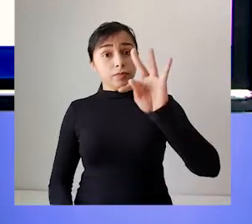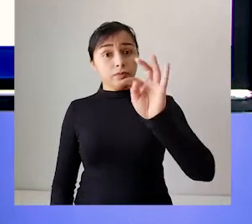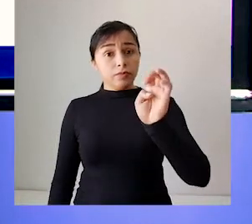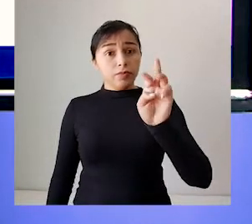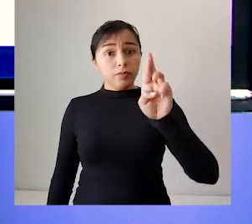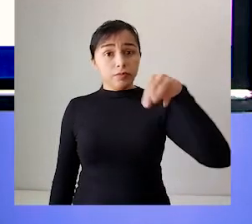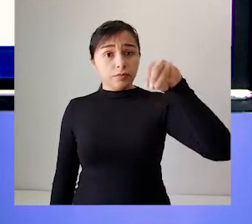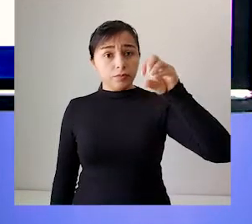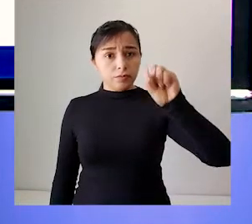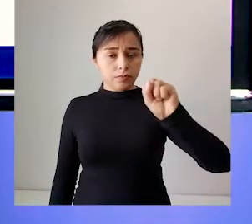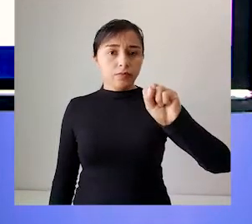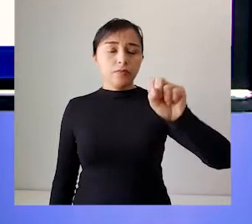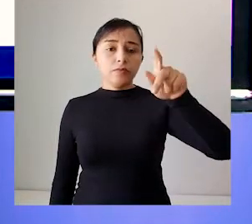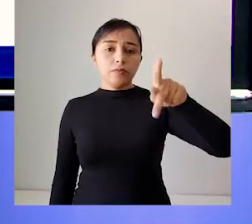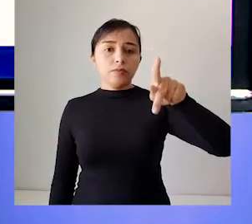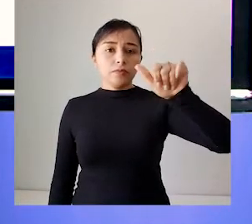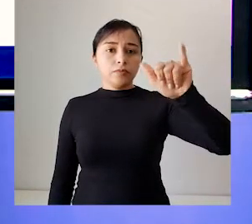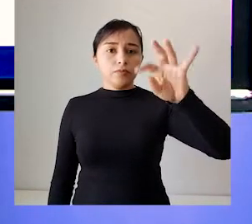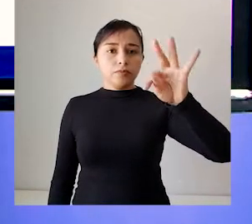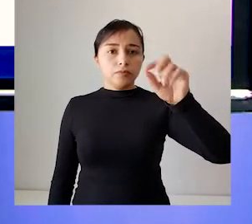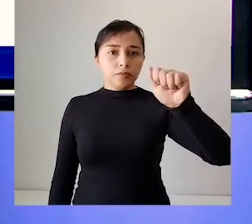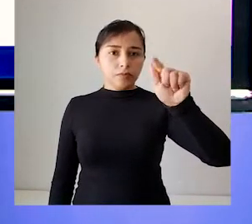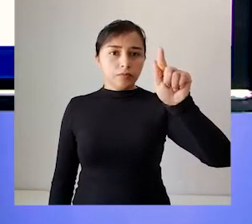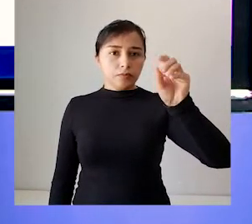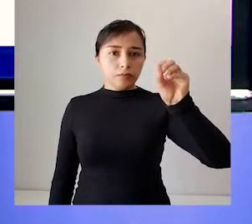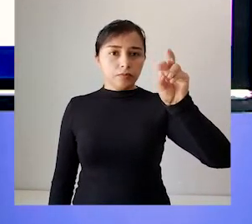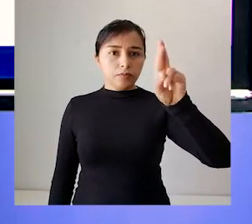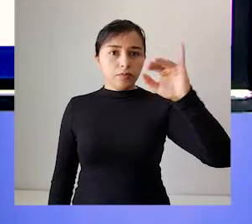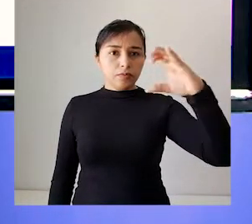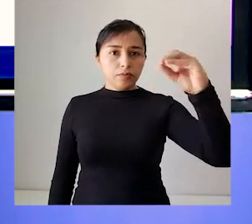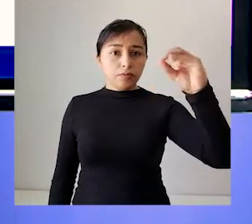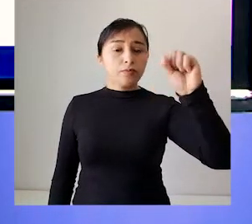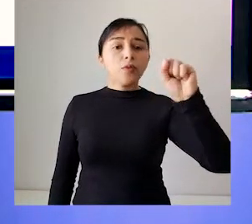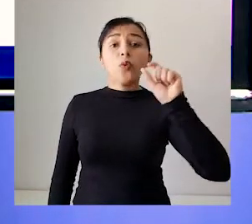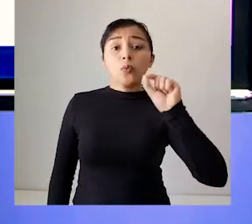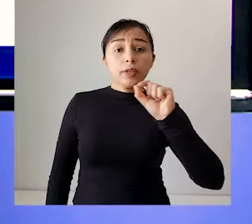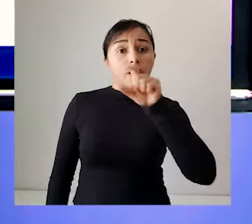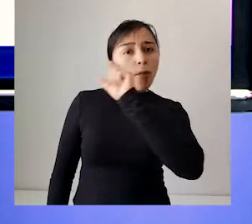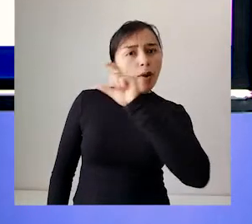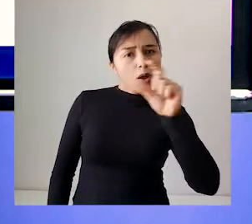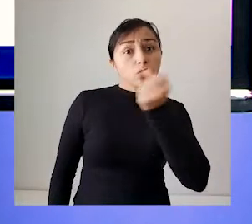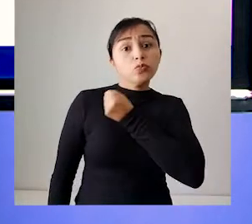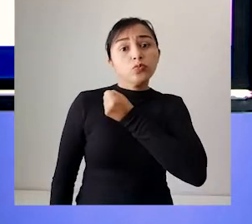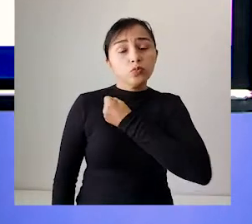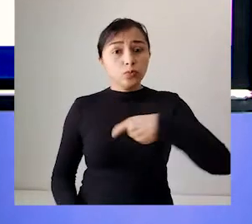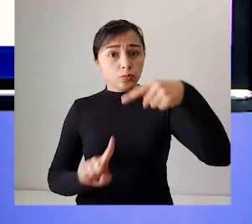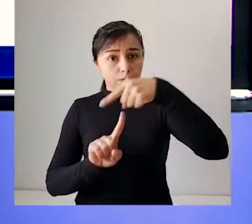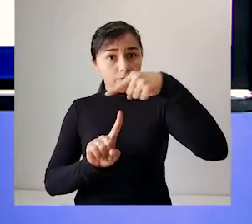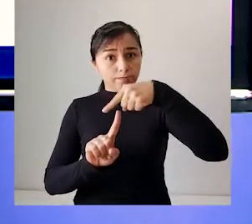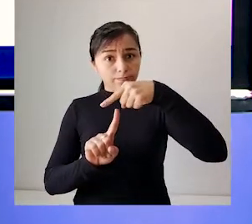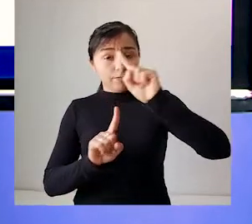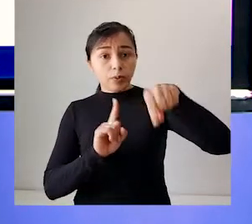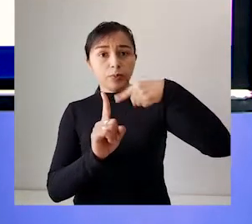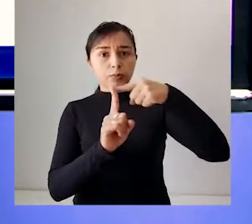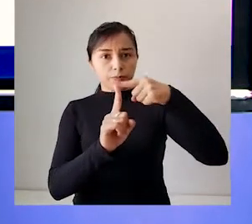Os termos pitagóricos. O que são os termos pitagóricos? Termos pitagóricos são termos de números